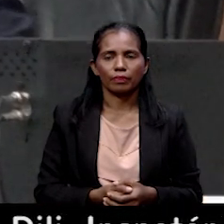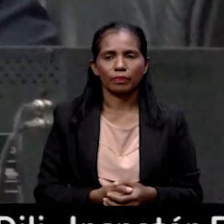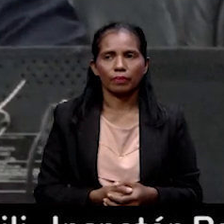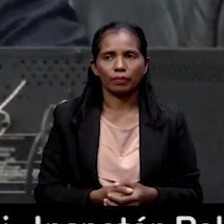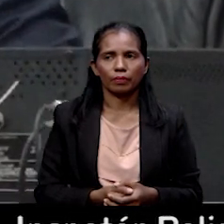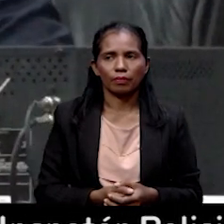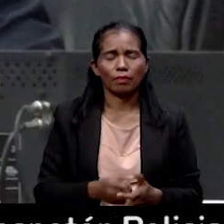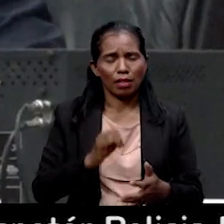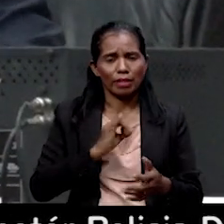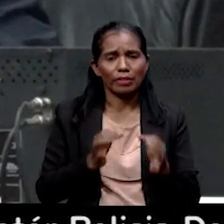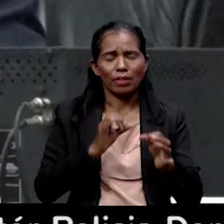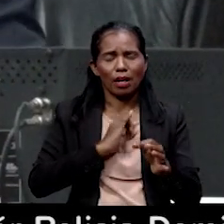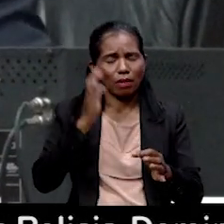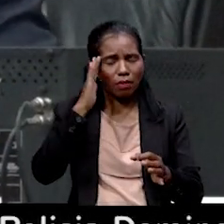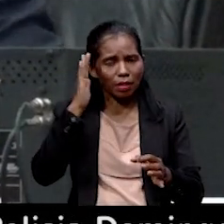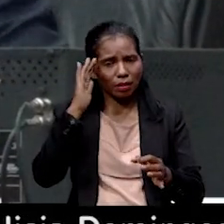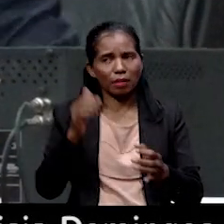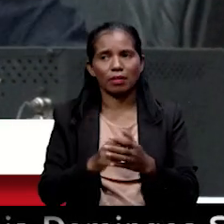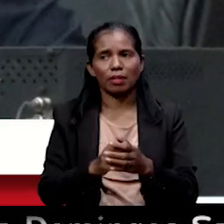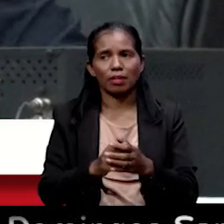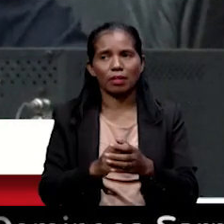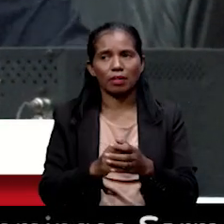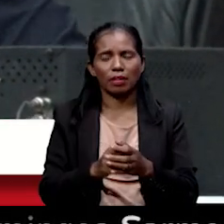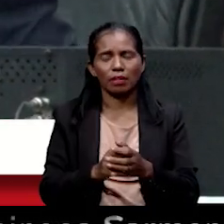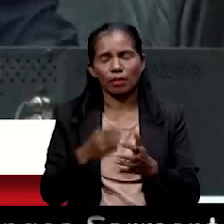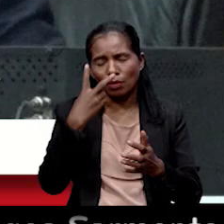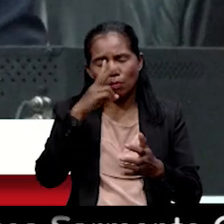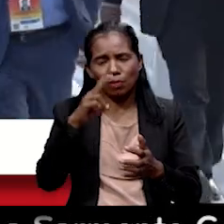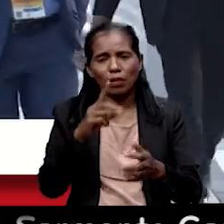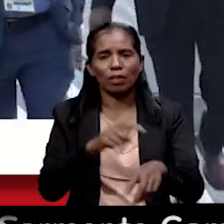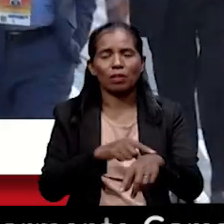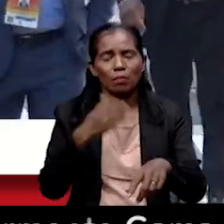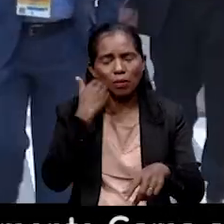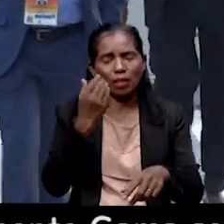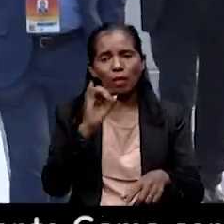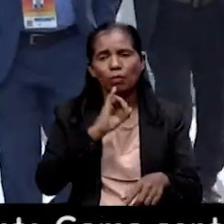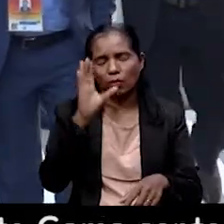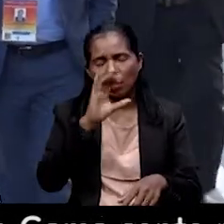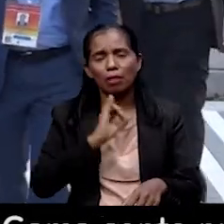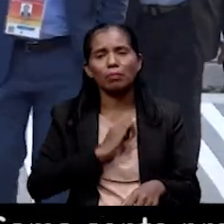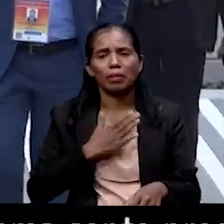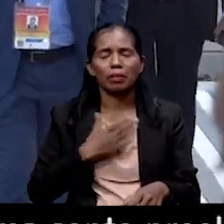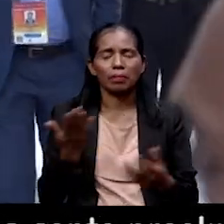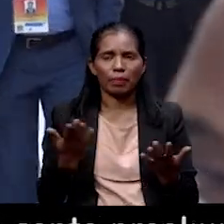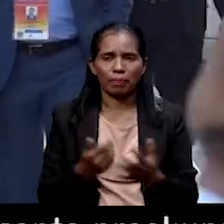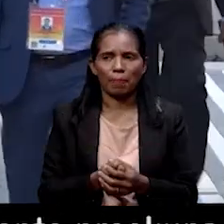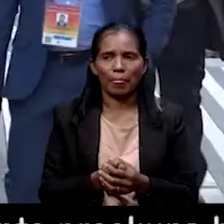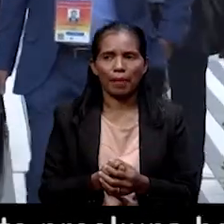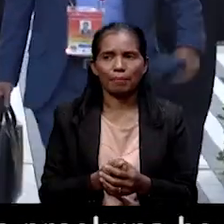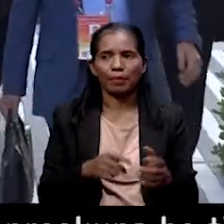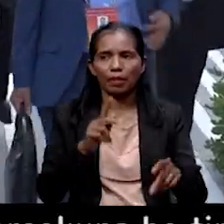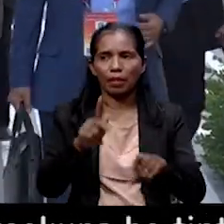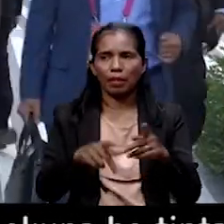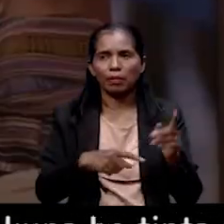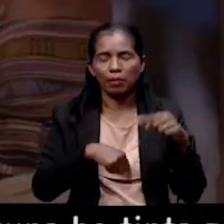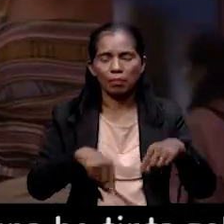Se hawa tene kar ka hawa mos buka akarak buka tuir ida hawa nian mai dene be. Delegação Timor-Leste ba Expo Dubai ne arranca ia